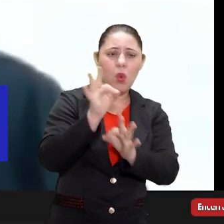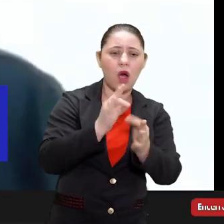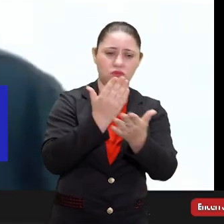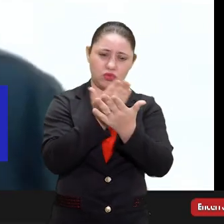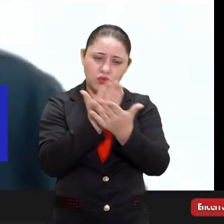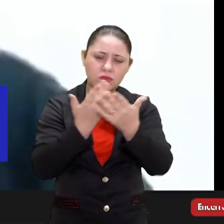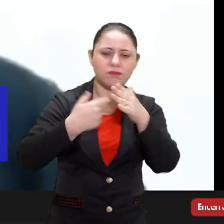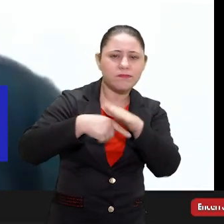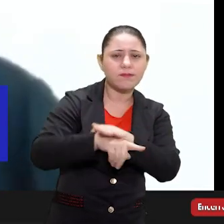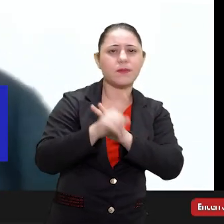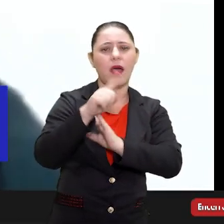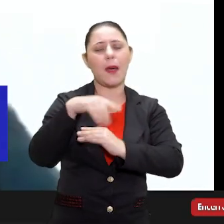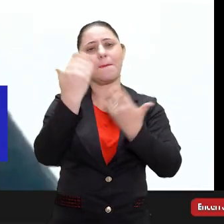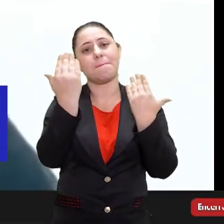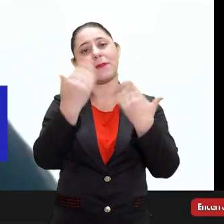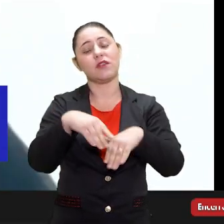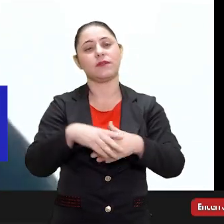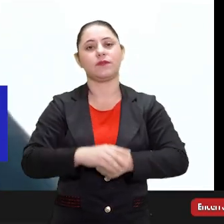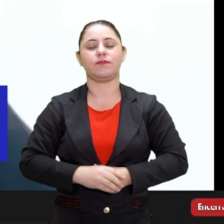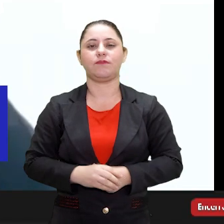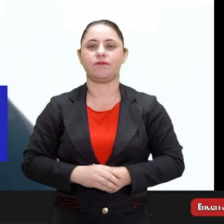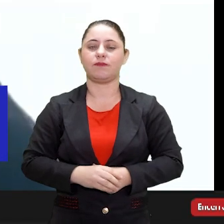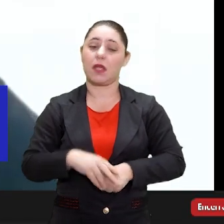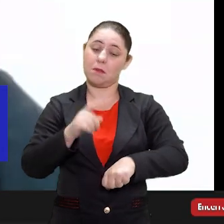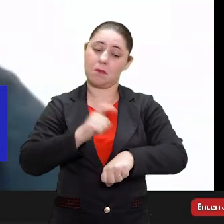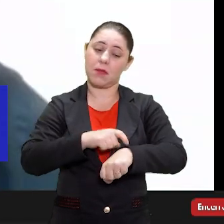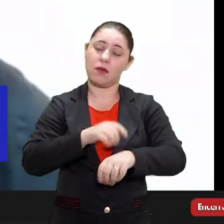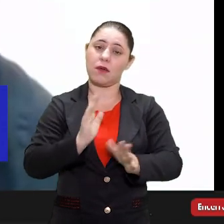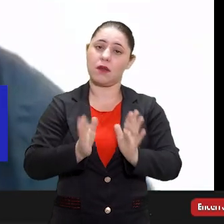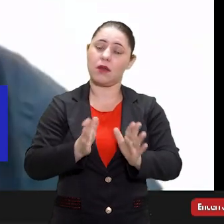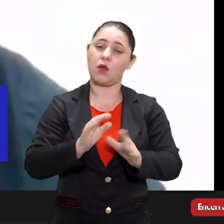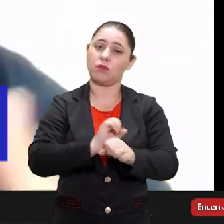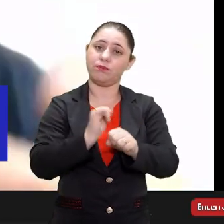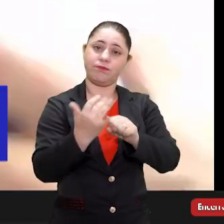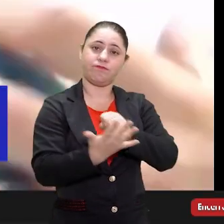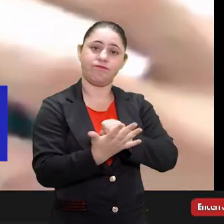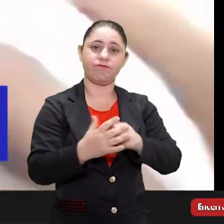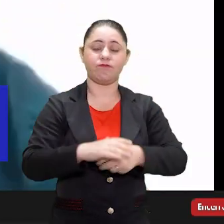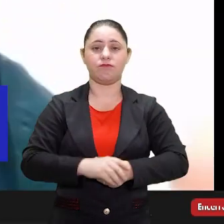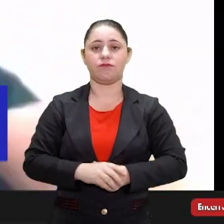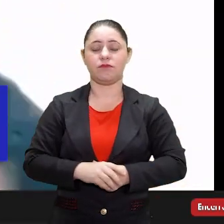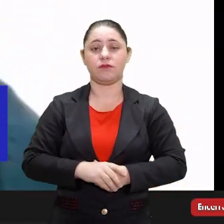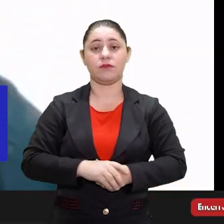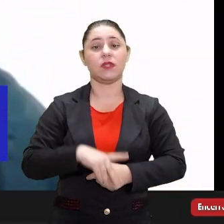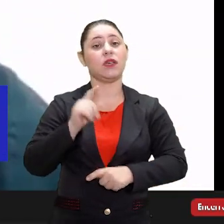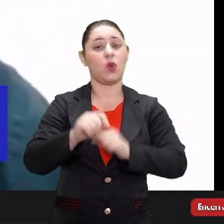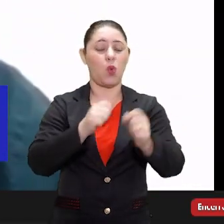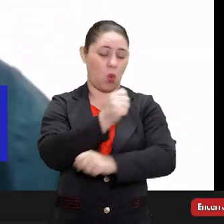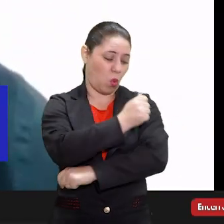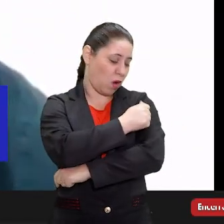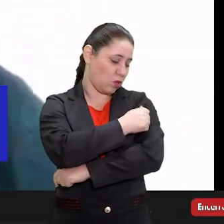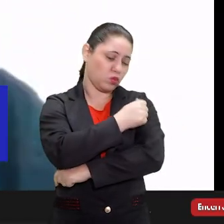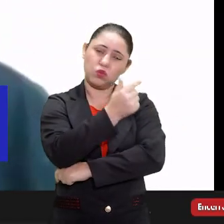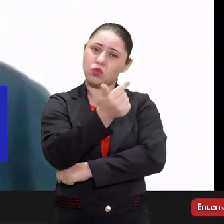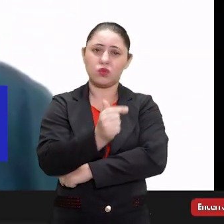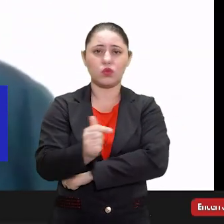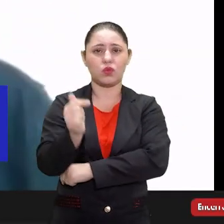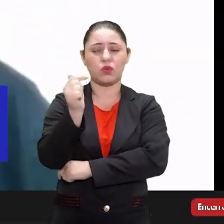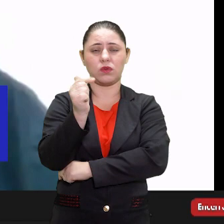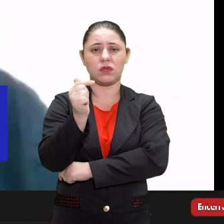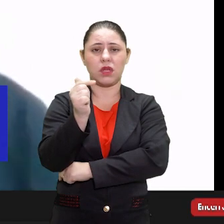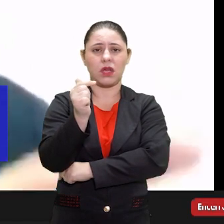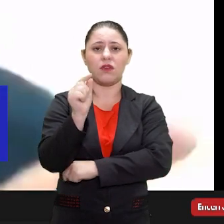de estudantes pobres brasileiros que não tiveram condições de se preparar adequadamente para as